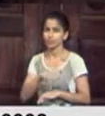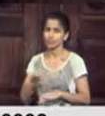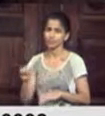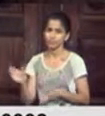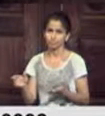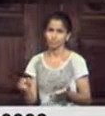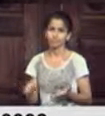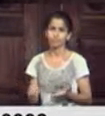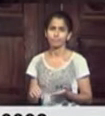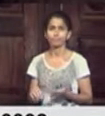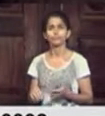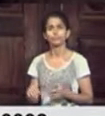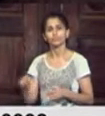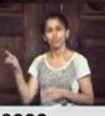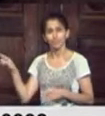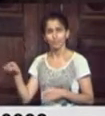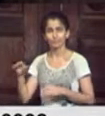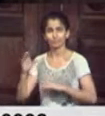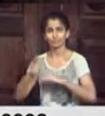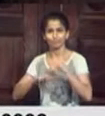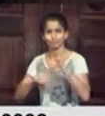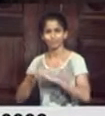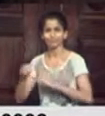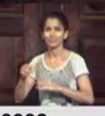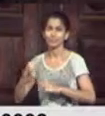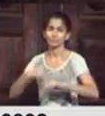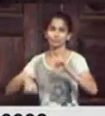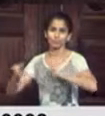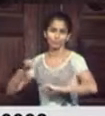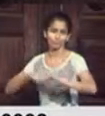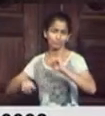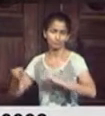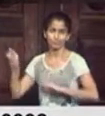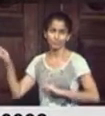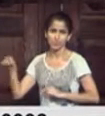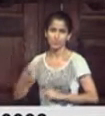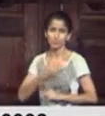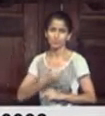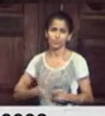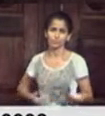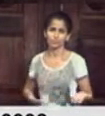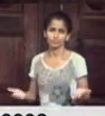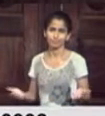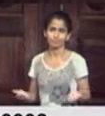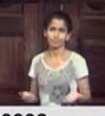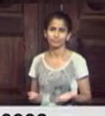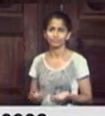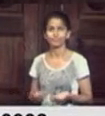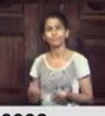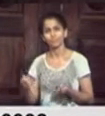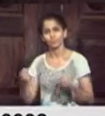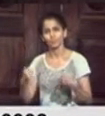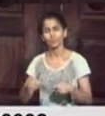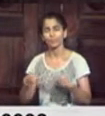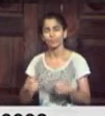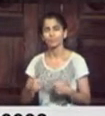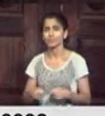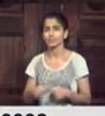federal. Esse é um assunto fundamental que tem que ser debatido e trazido à luz, pois Brasília acha